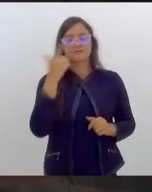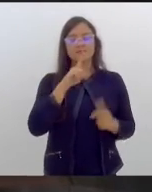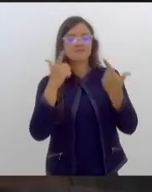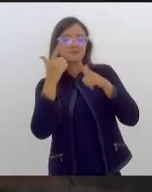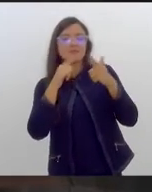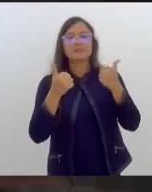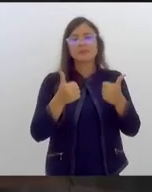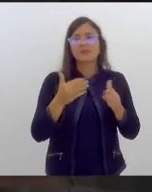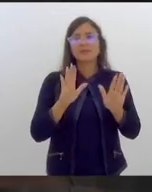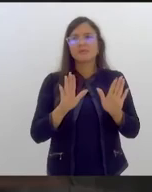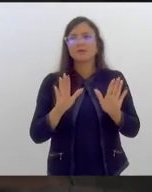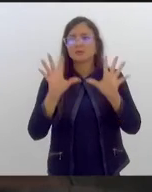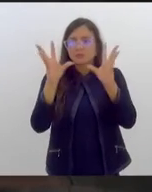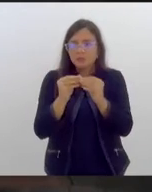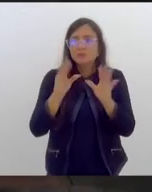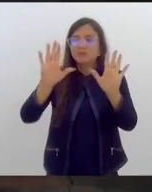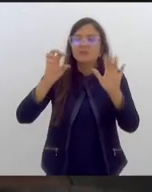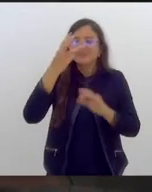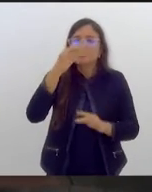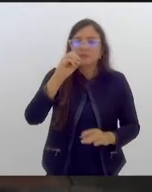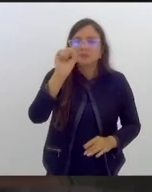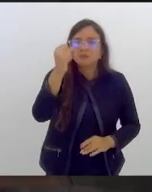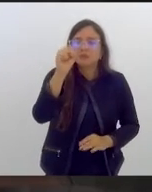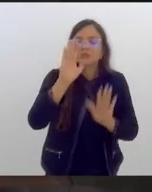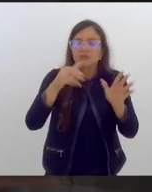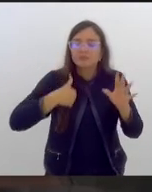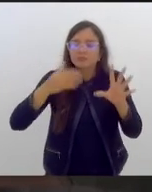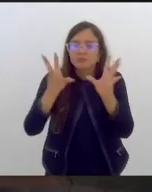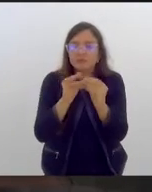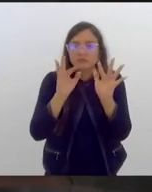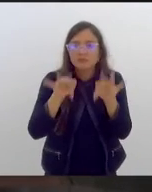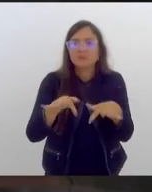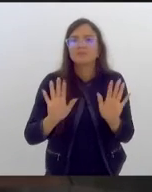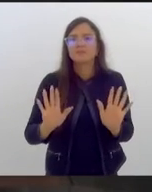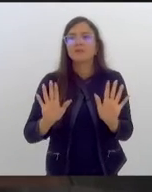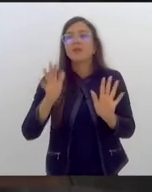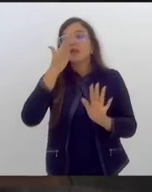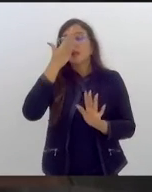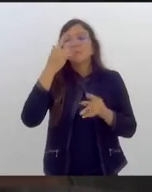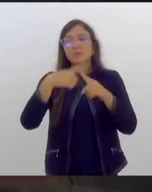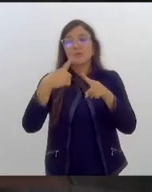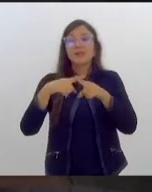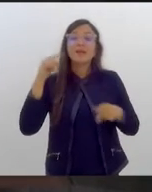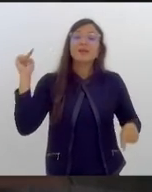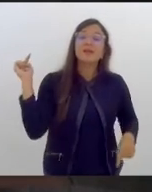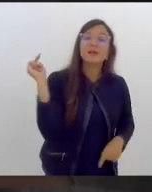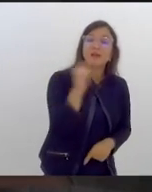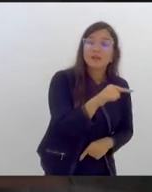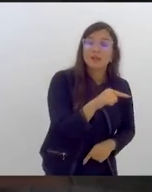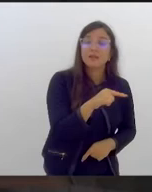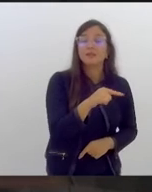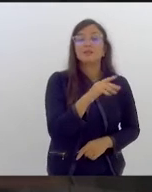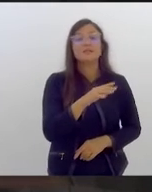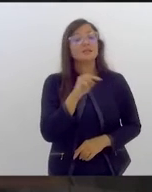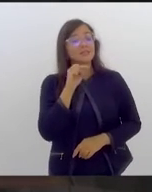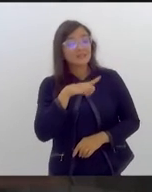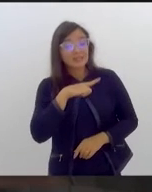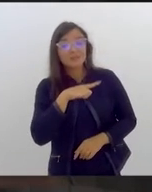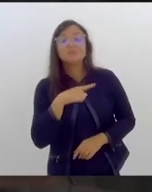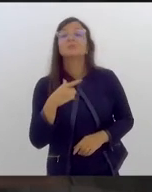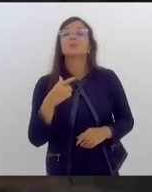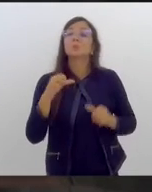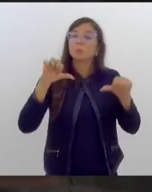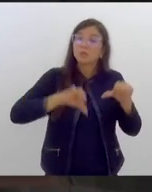outra situação para concluir 30 segundos Com certeza em outra situação amplamente desvantajosa